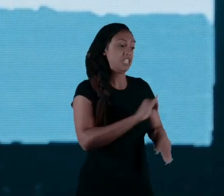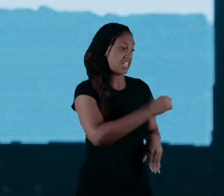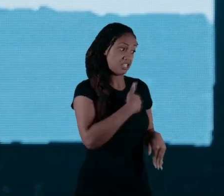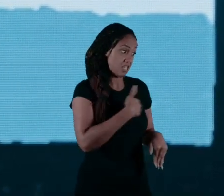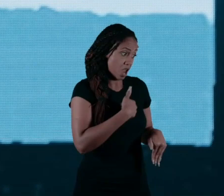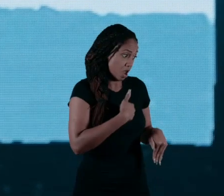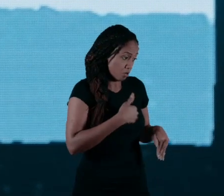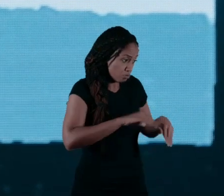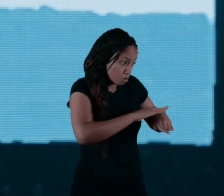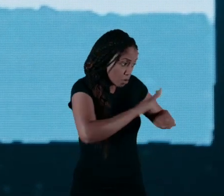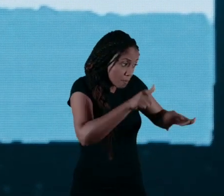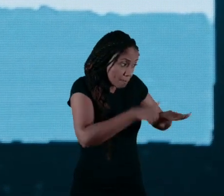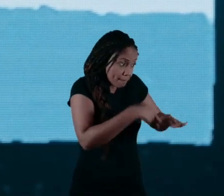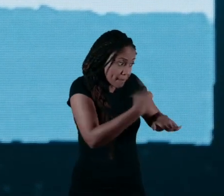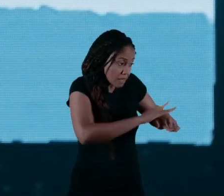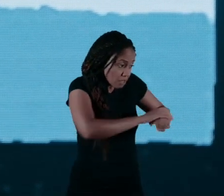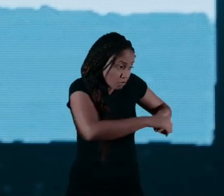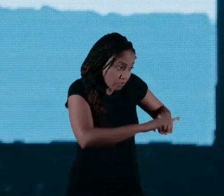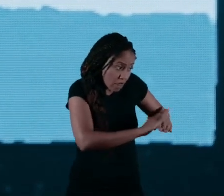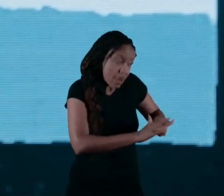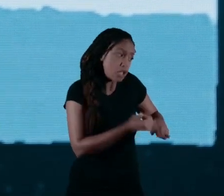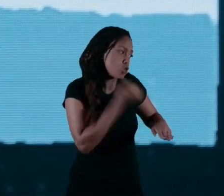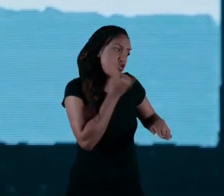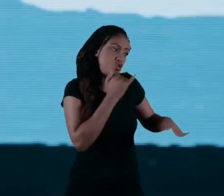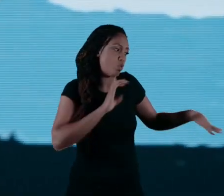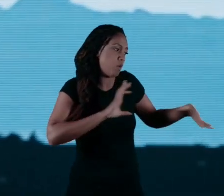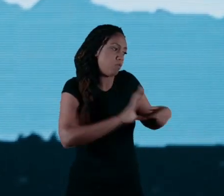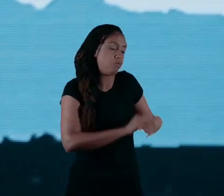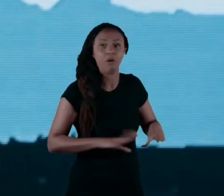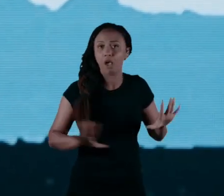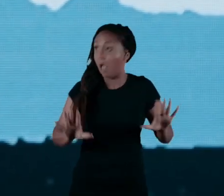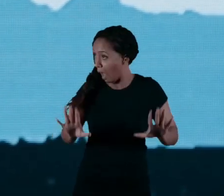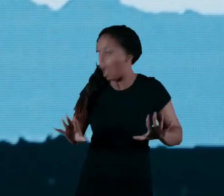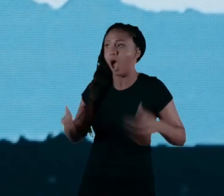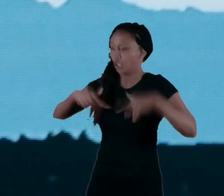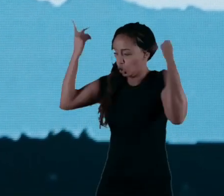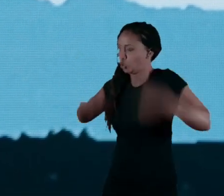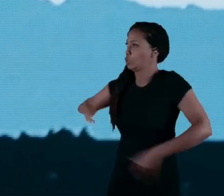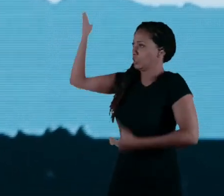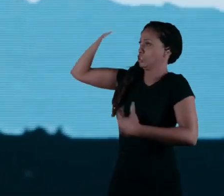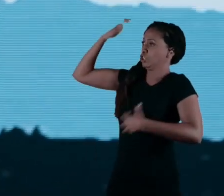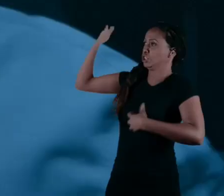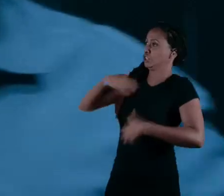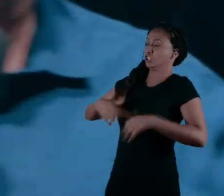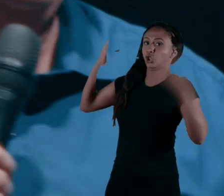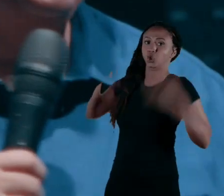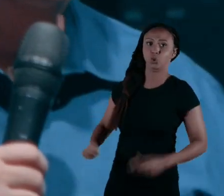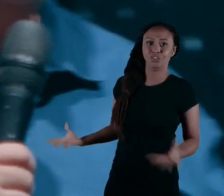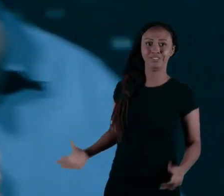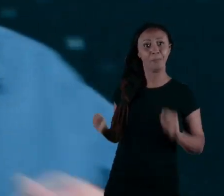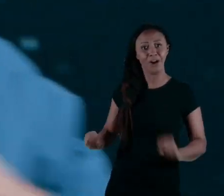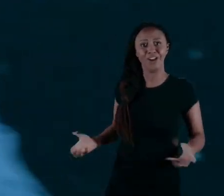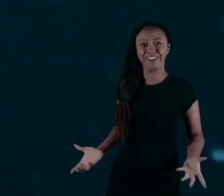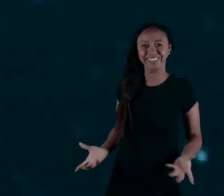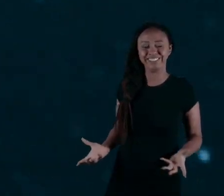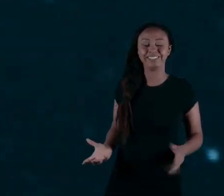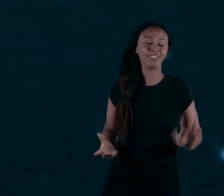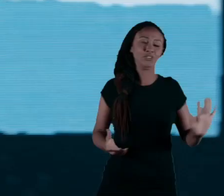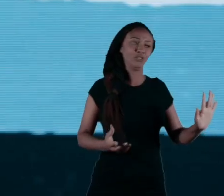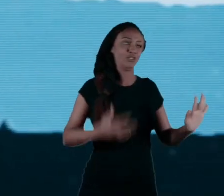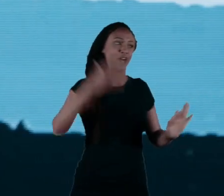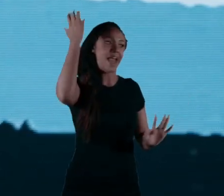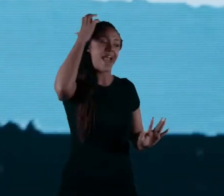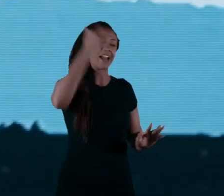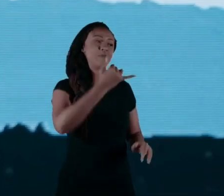você. Pedro falou: ah, Senhor, então lava tudo. Tá até a cabeça. Ele falou: não, a